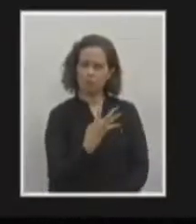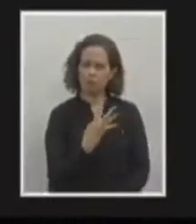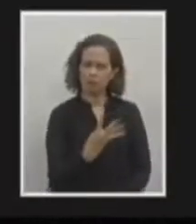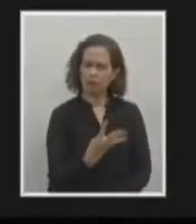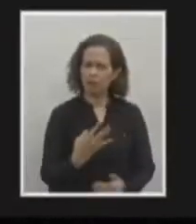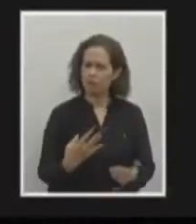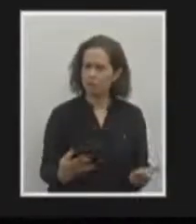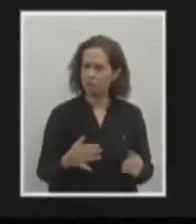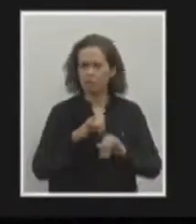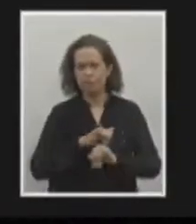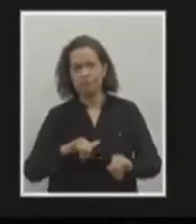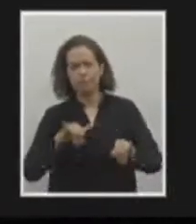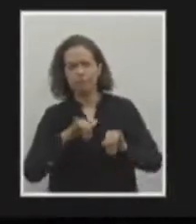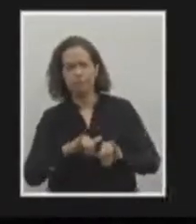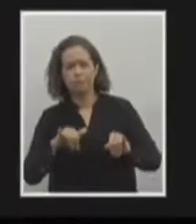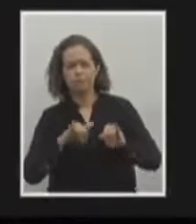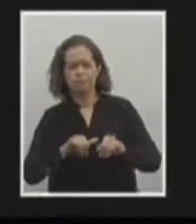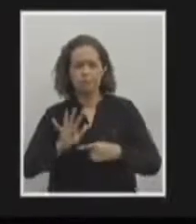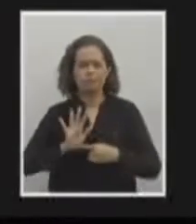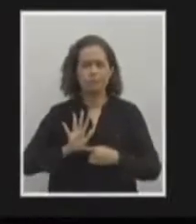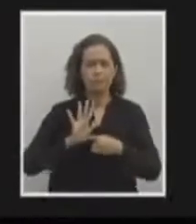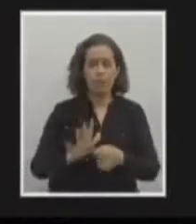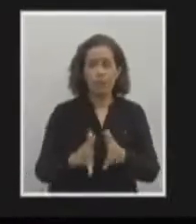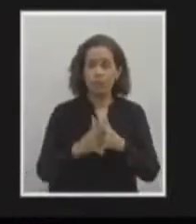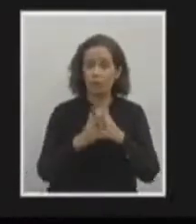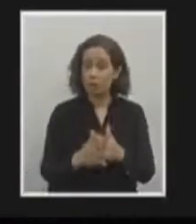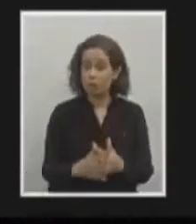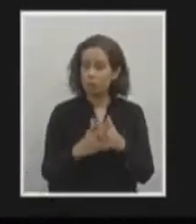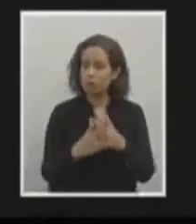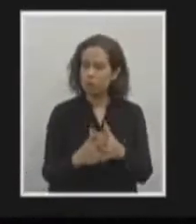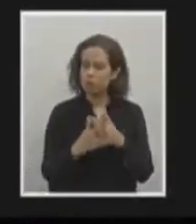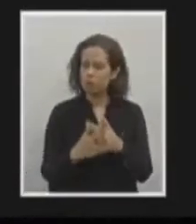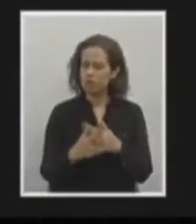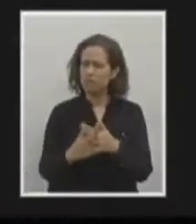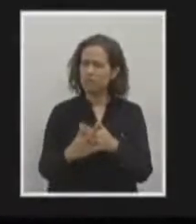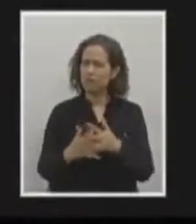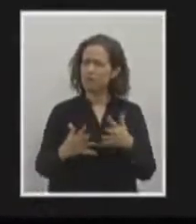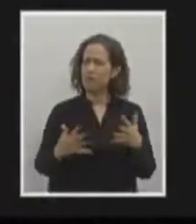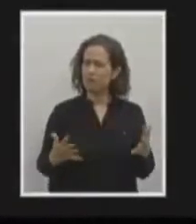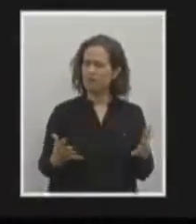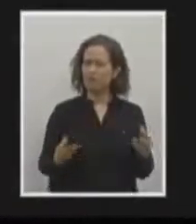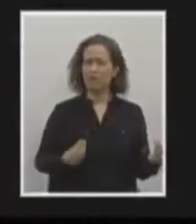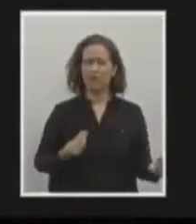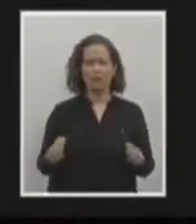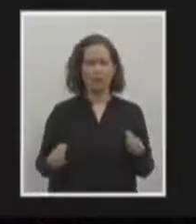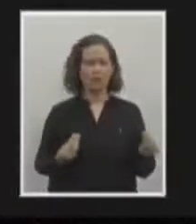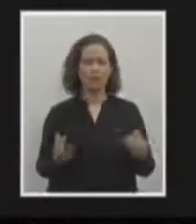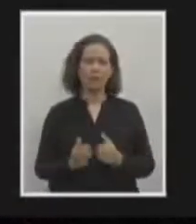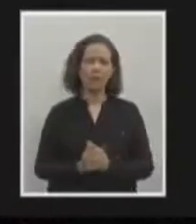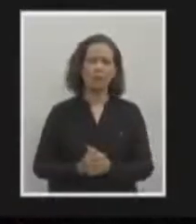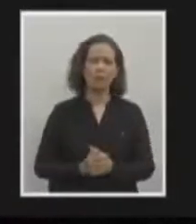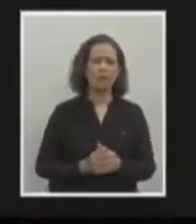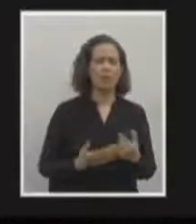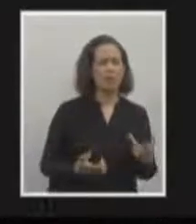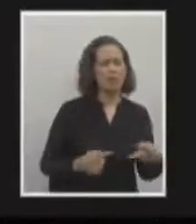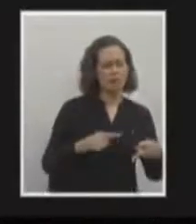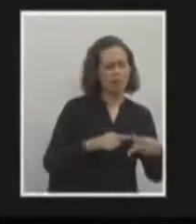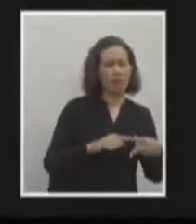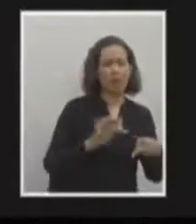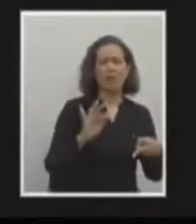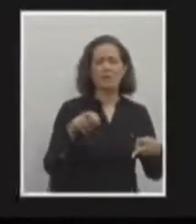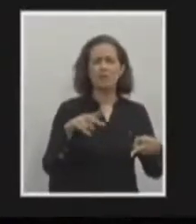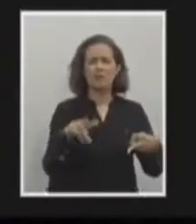vem trazendo essa confusão dessa questão. É função, é apoio, não é apoio. Então,